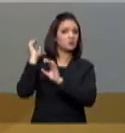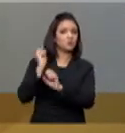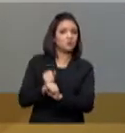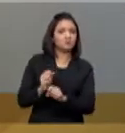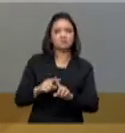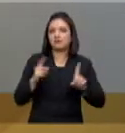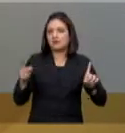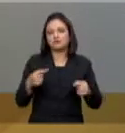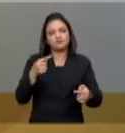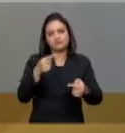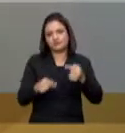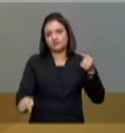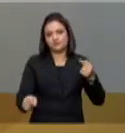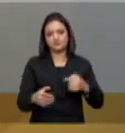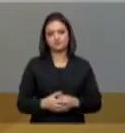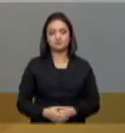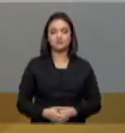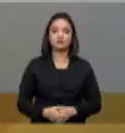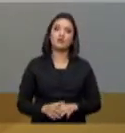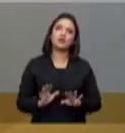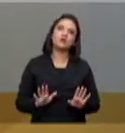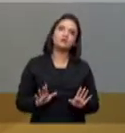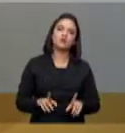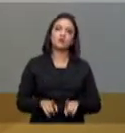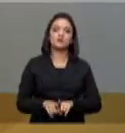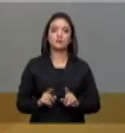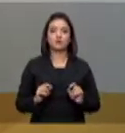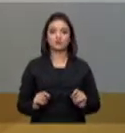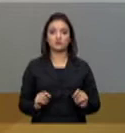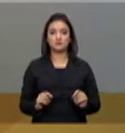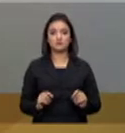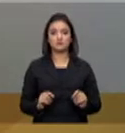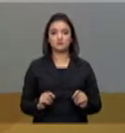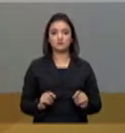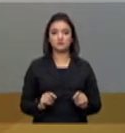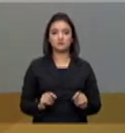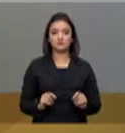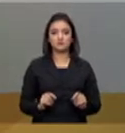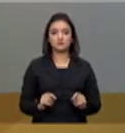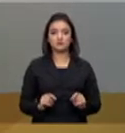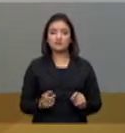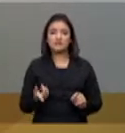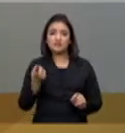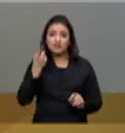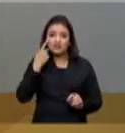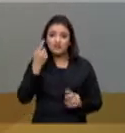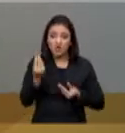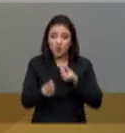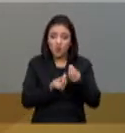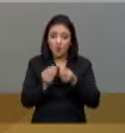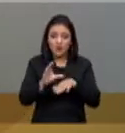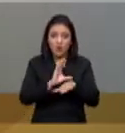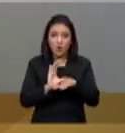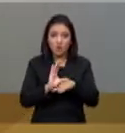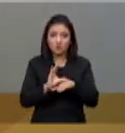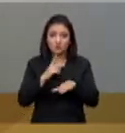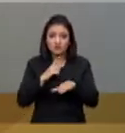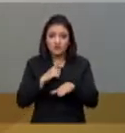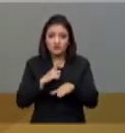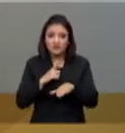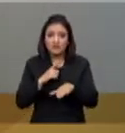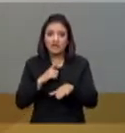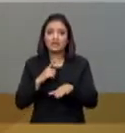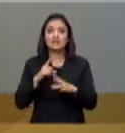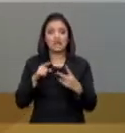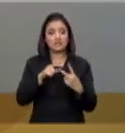aqui não é cabível. Se adotar a interpretação pela lógica sistêmica da Constituição, há uma singularidade nesses